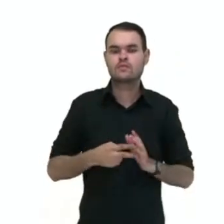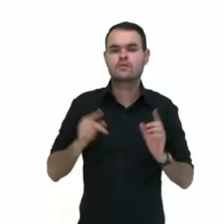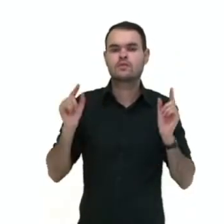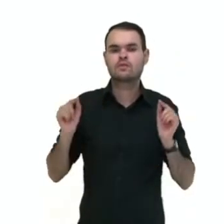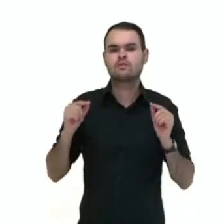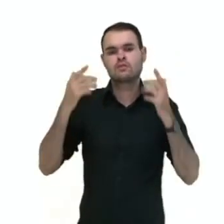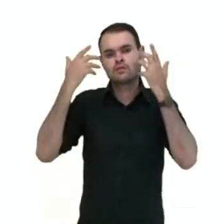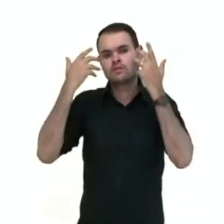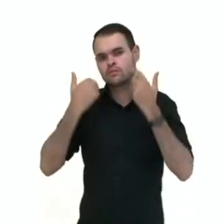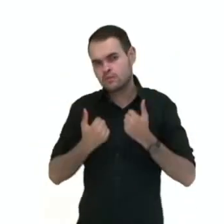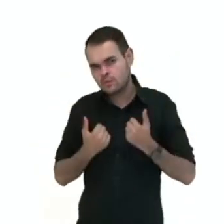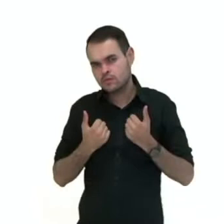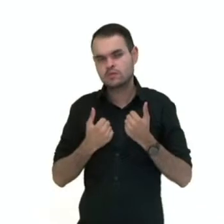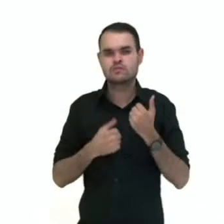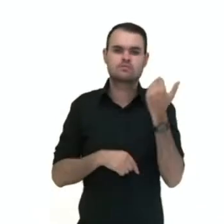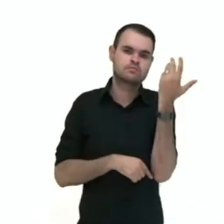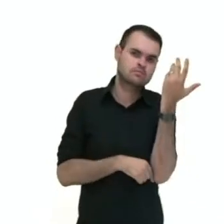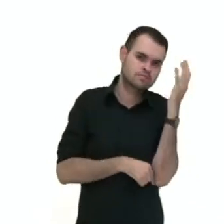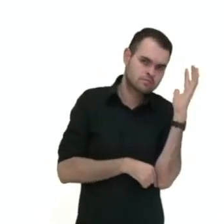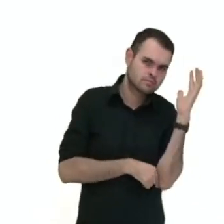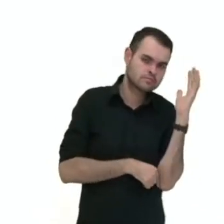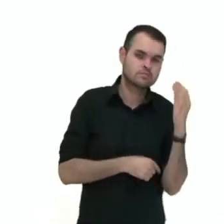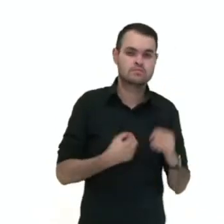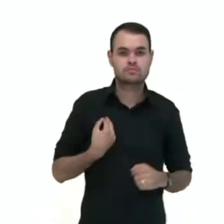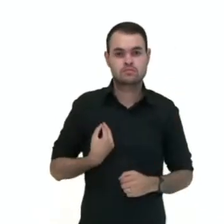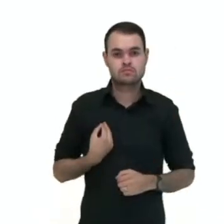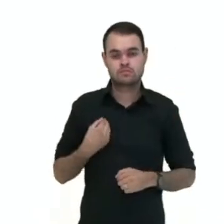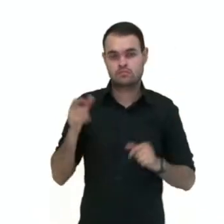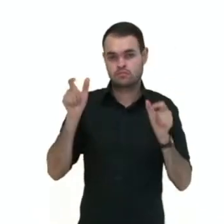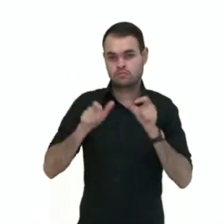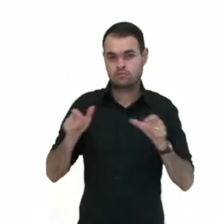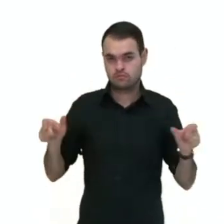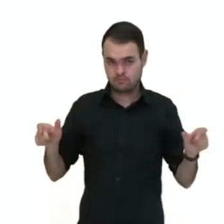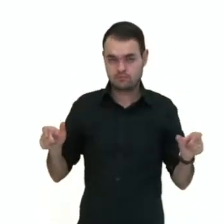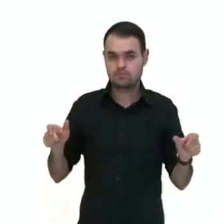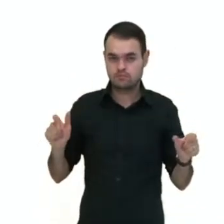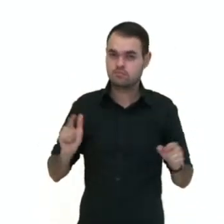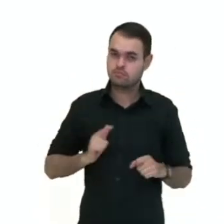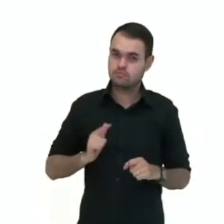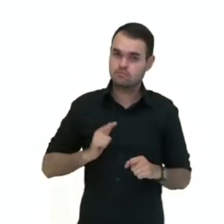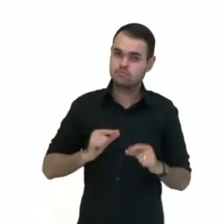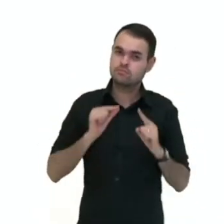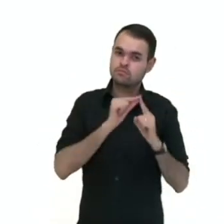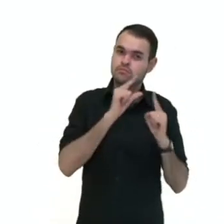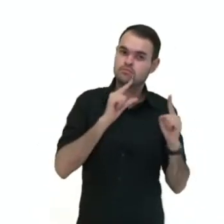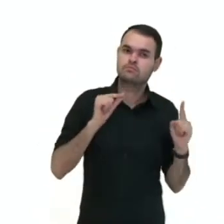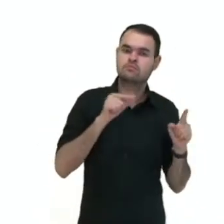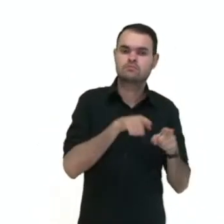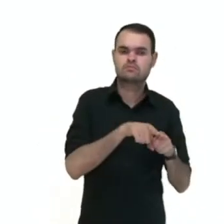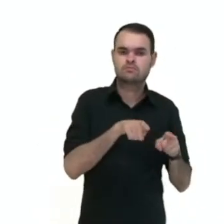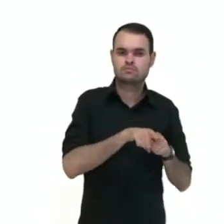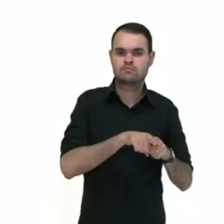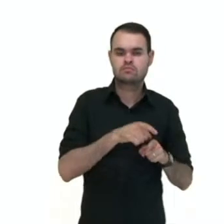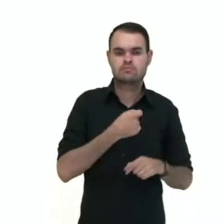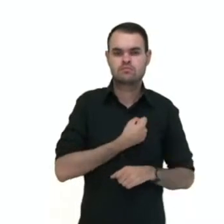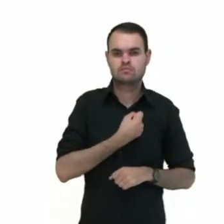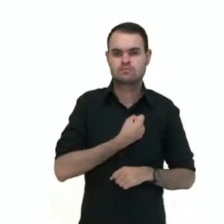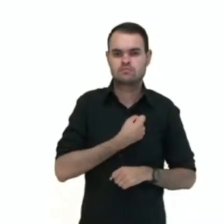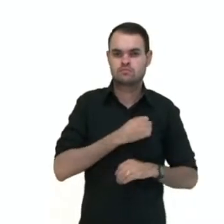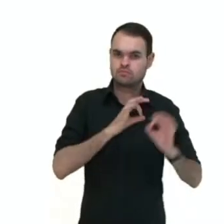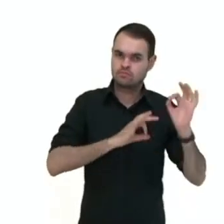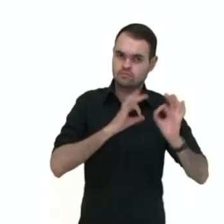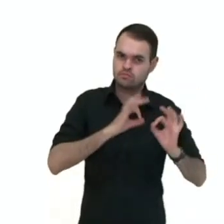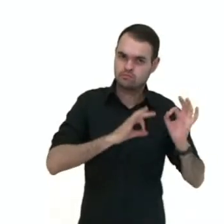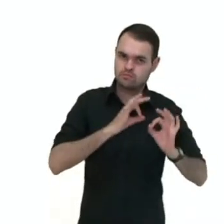Os animais, os seres vivos, porque nós não temos só animais lá, né? Nós também temos plantas. Então os números, eles estão